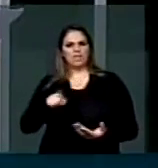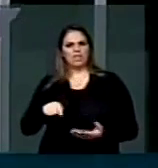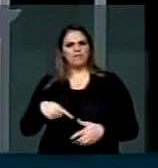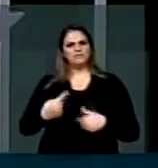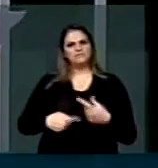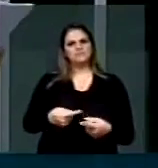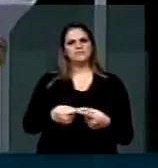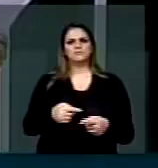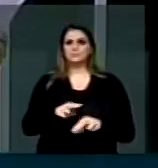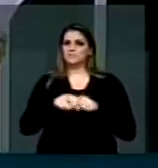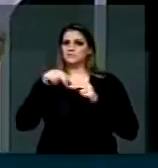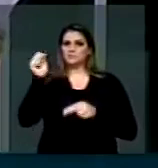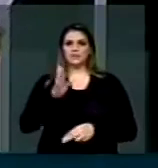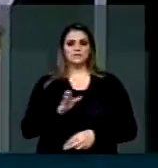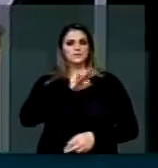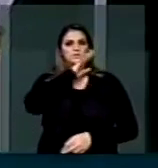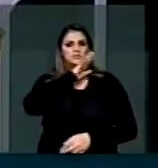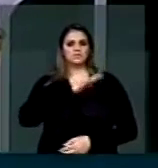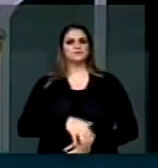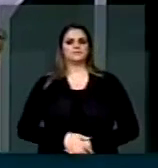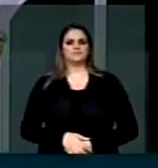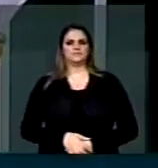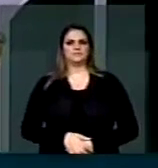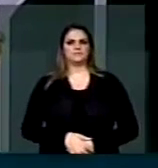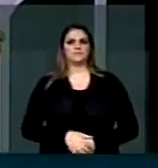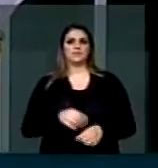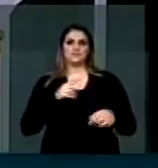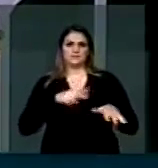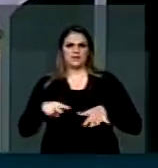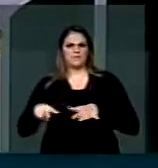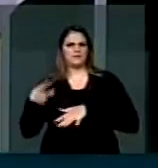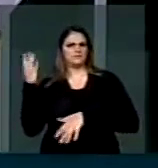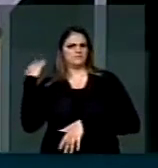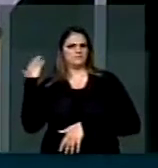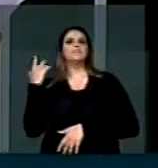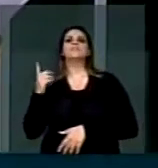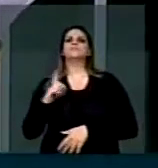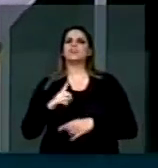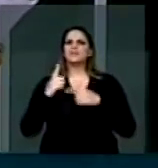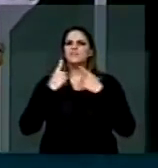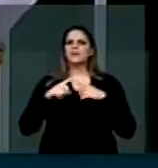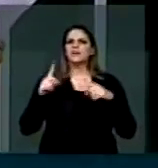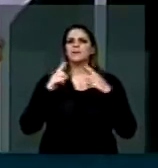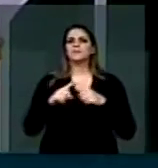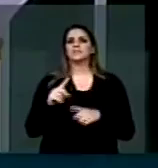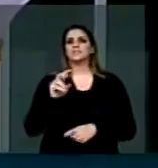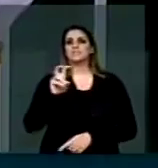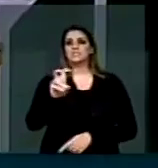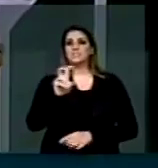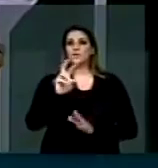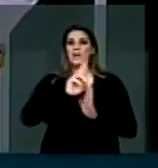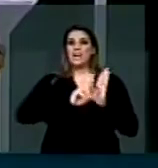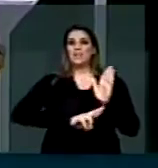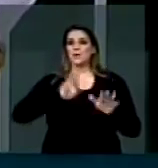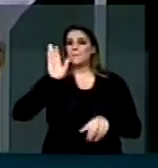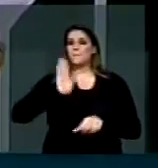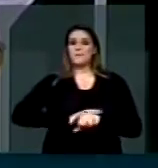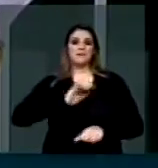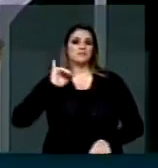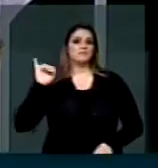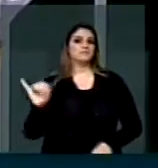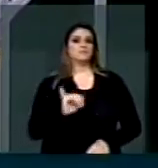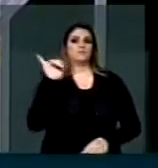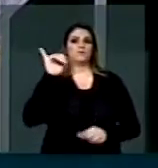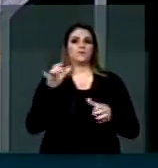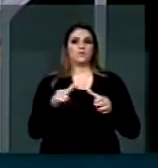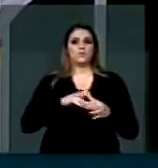nosso país. O Brasil, nas últimas semanas, foi criticado em pelo menos 5 relatórios dos mais importantes